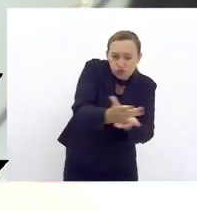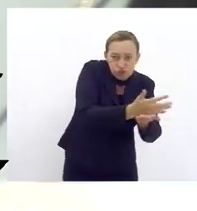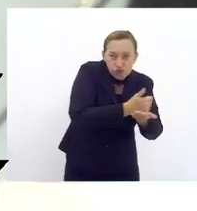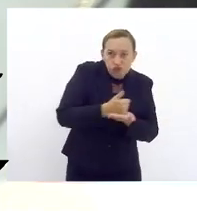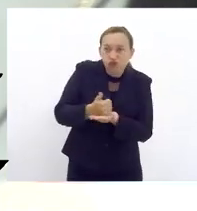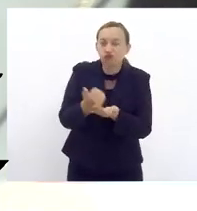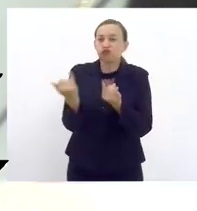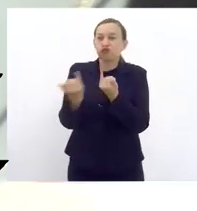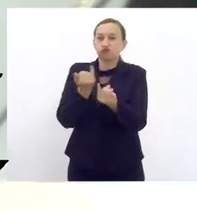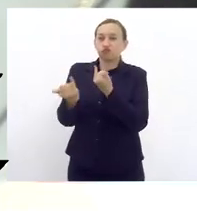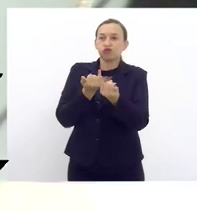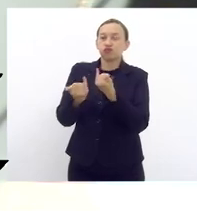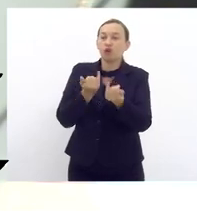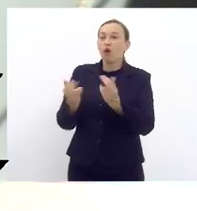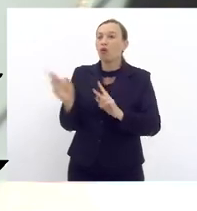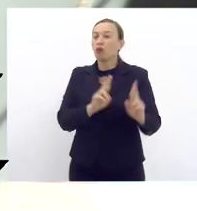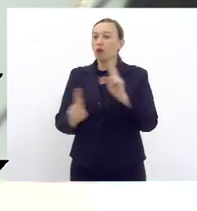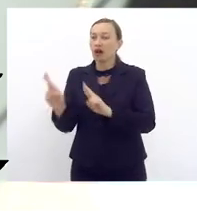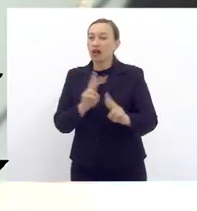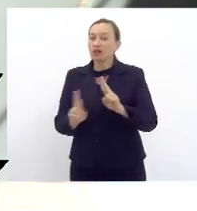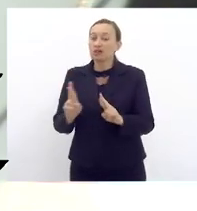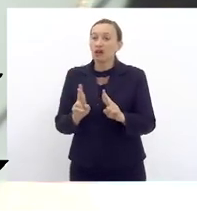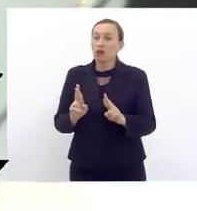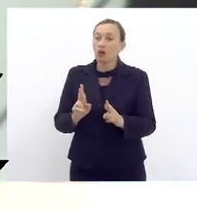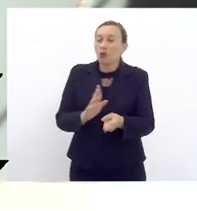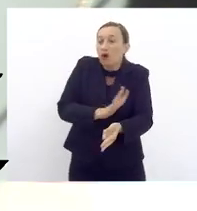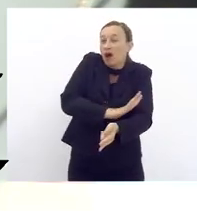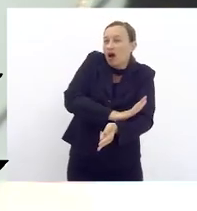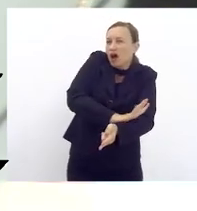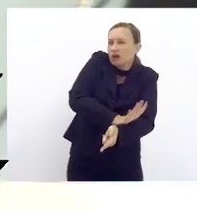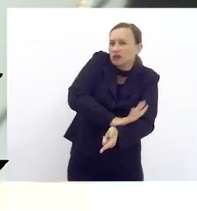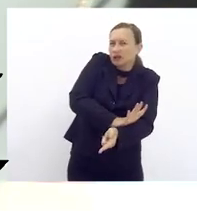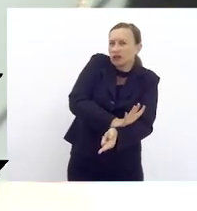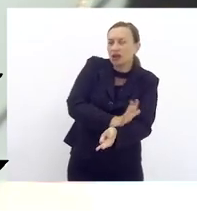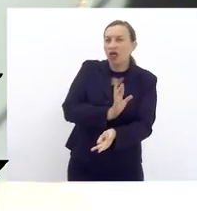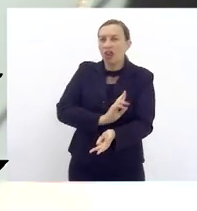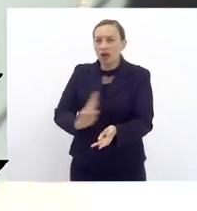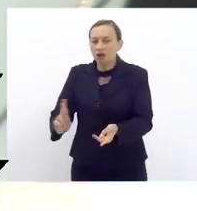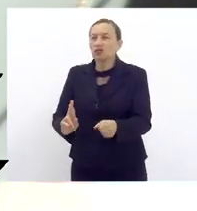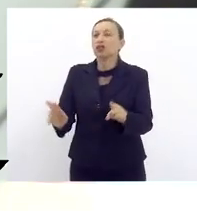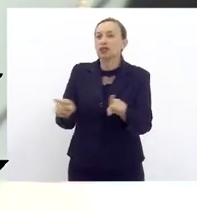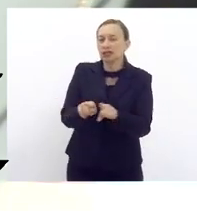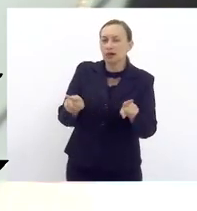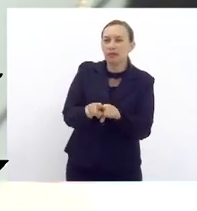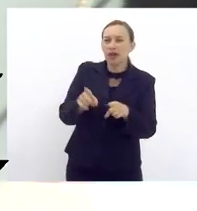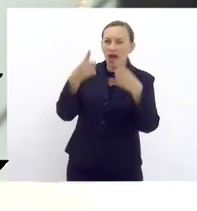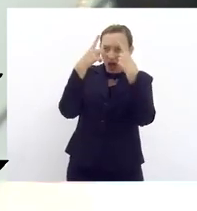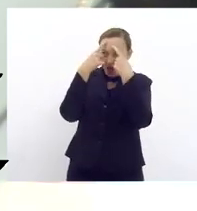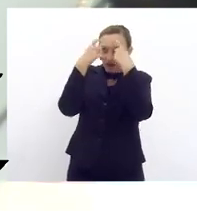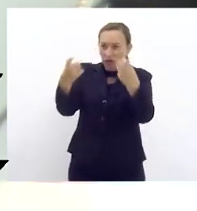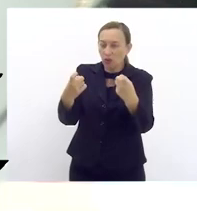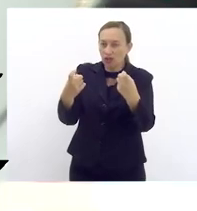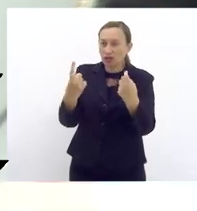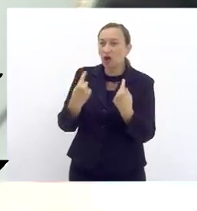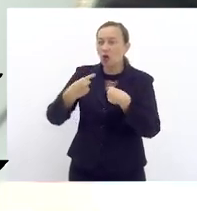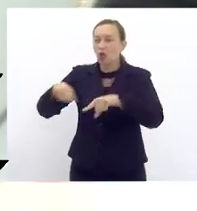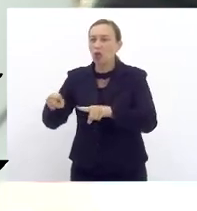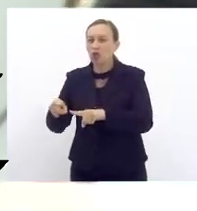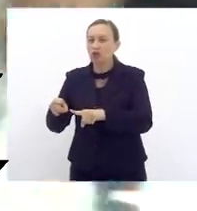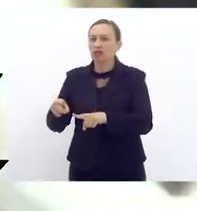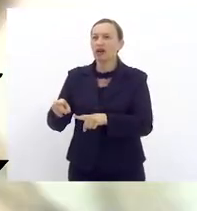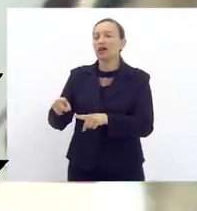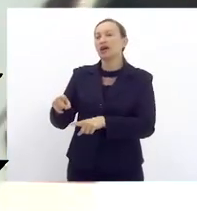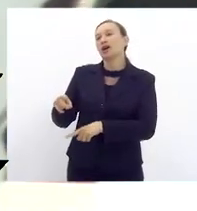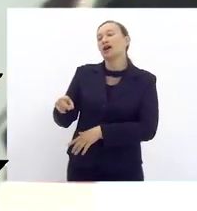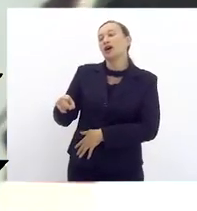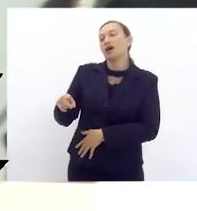a ao racismo religioso e também a violência contra as religiões Bom dia